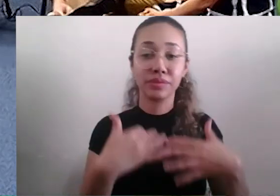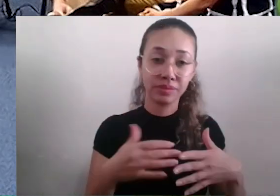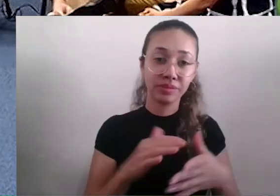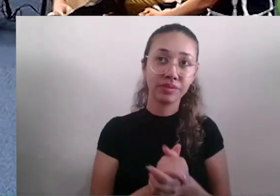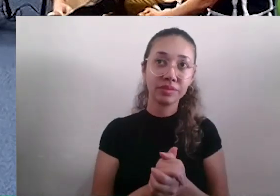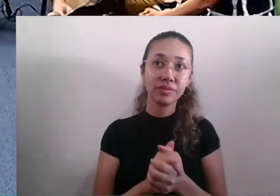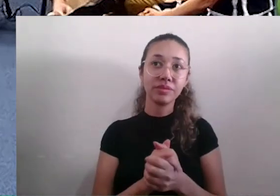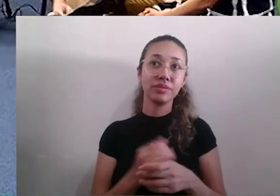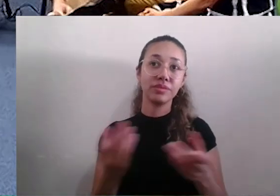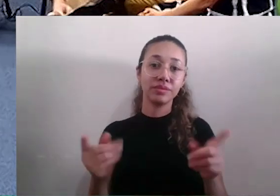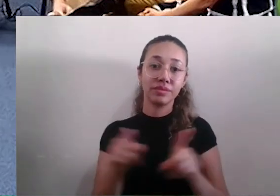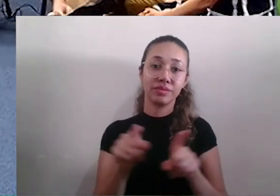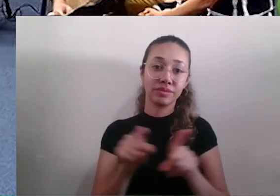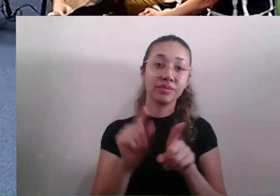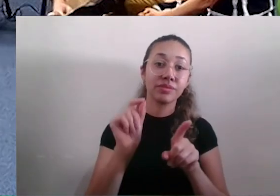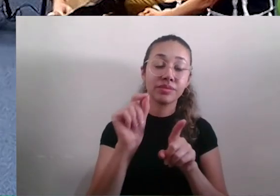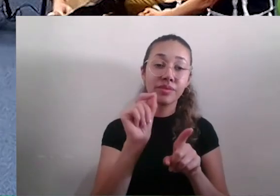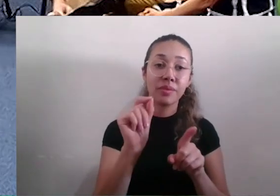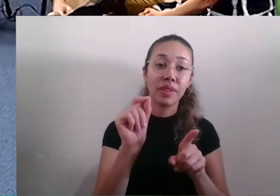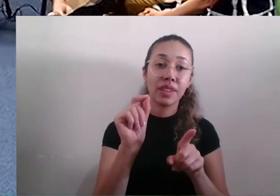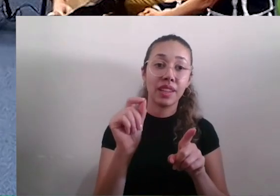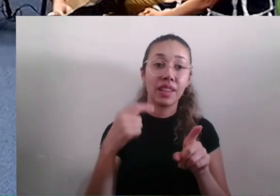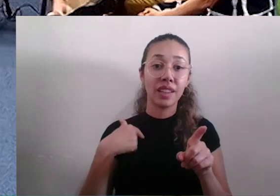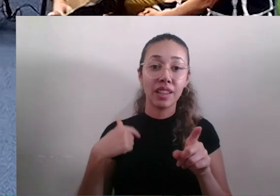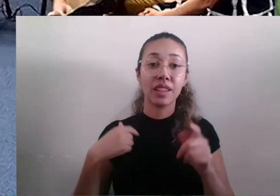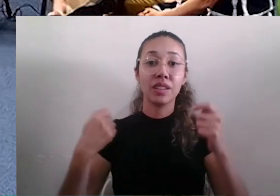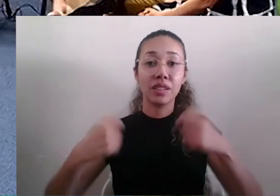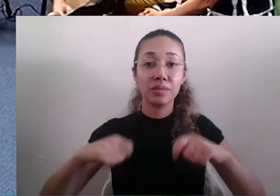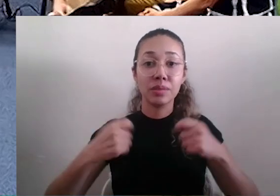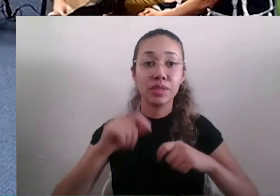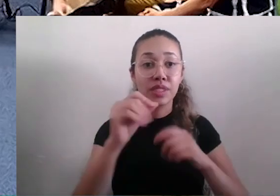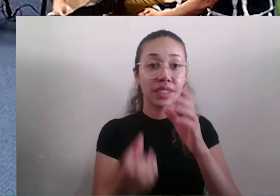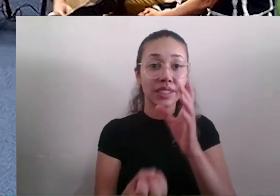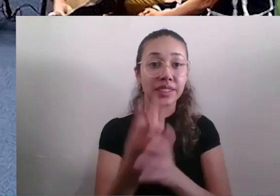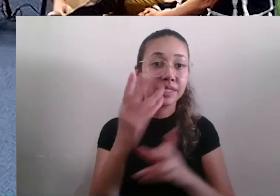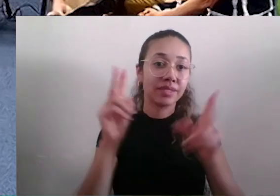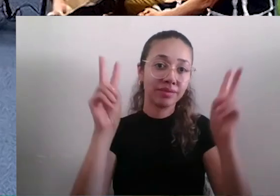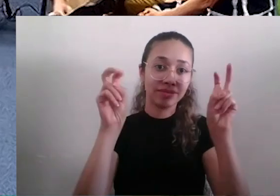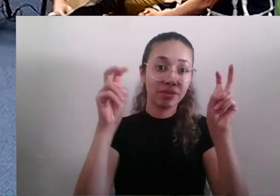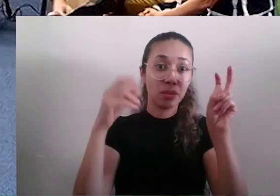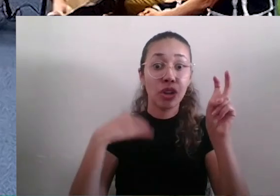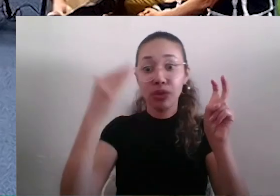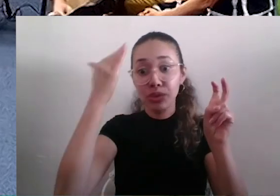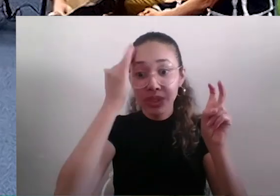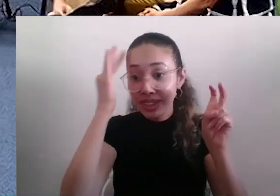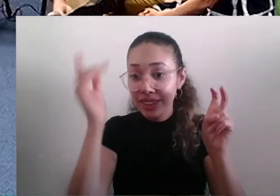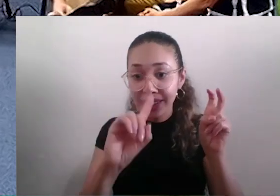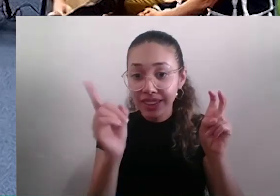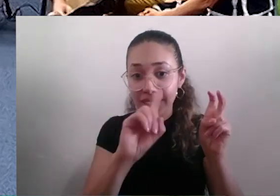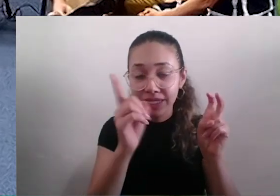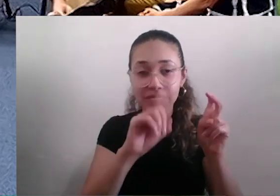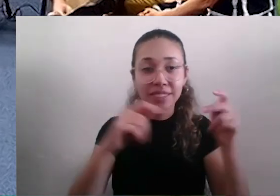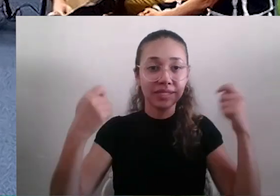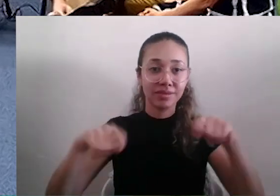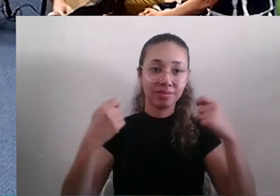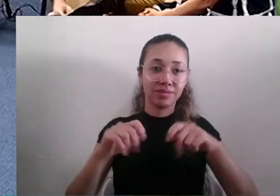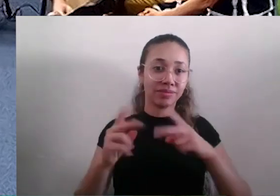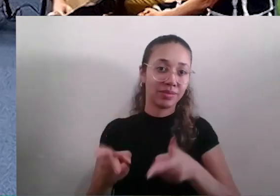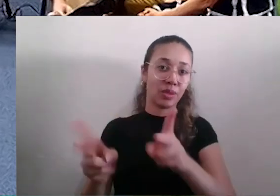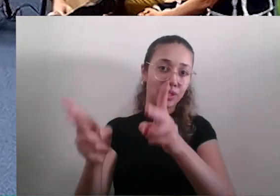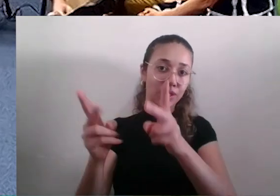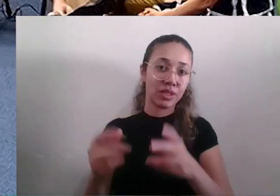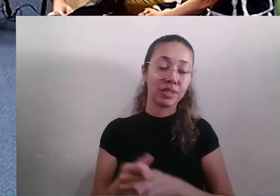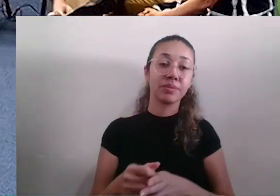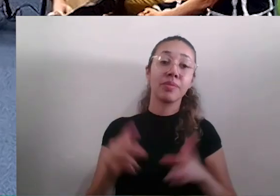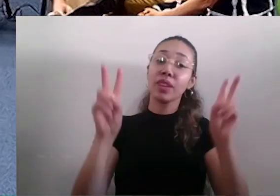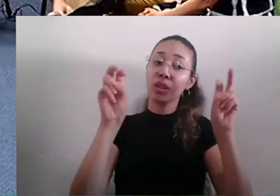eu que eu tenho de entender as coisas é produzir alguma coisa a respeito daquela coisa que eu não entendi então Eh abolicionismo penal acho que